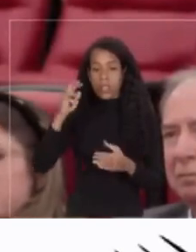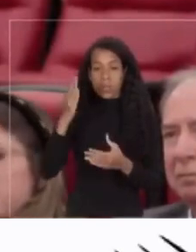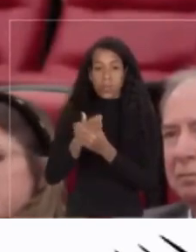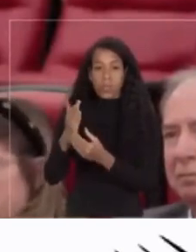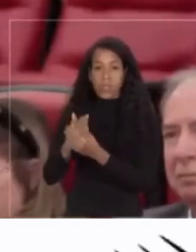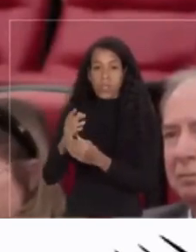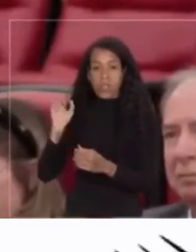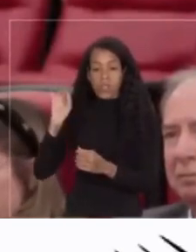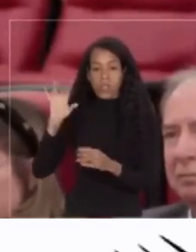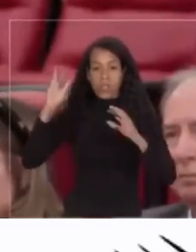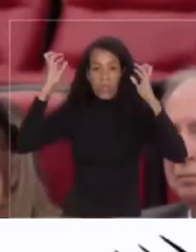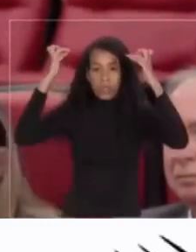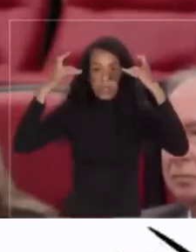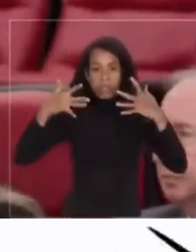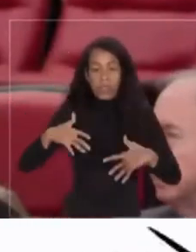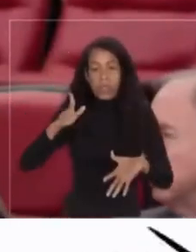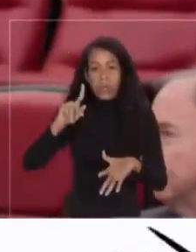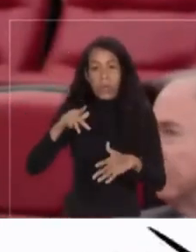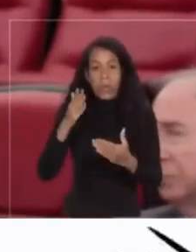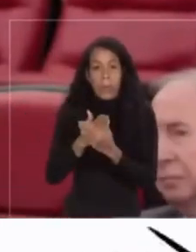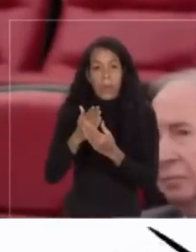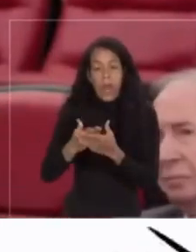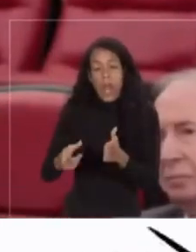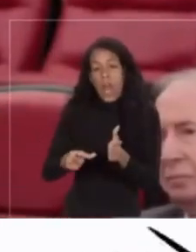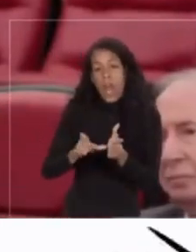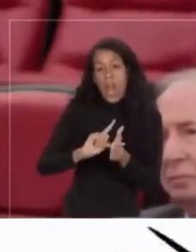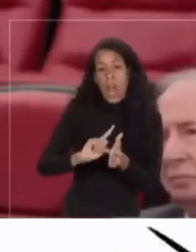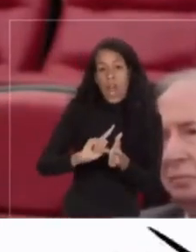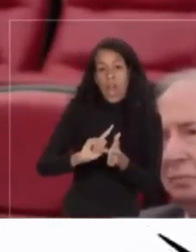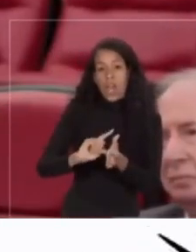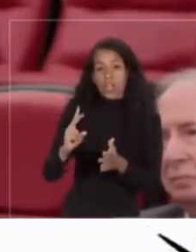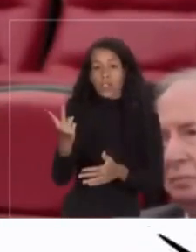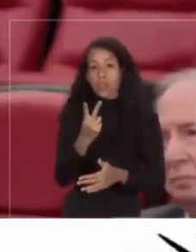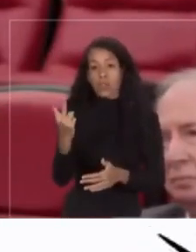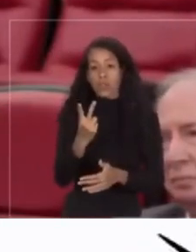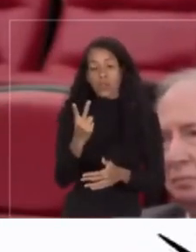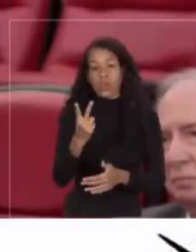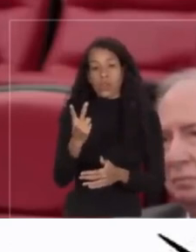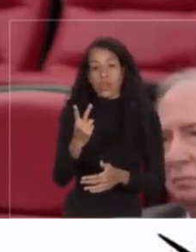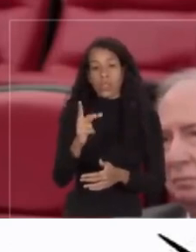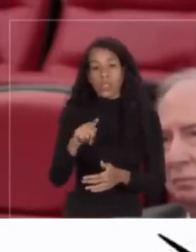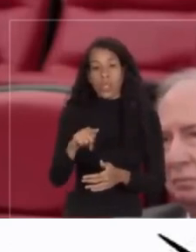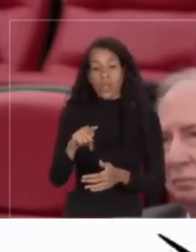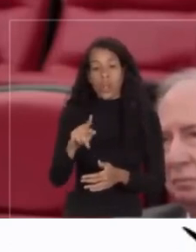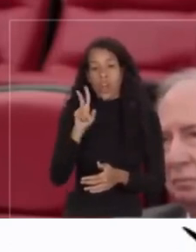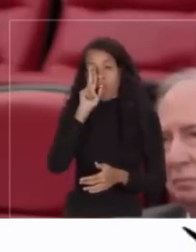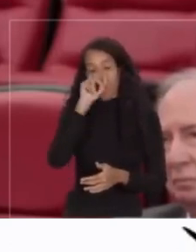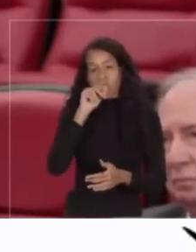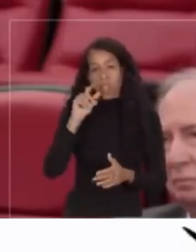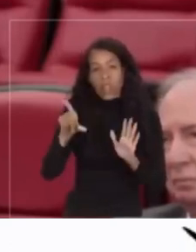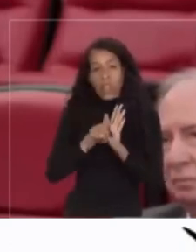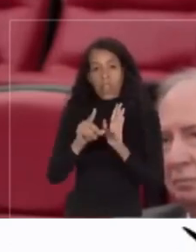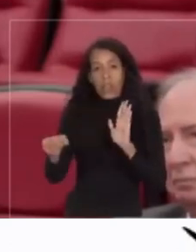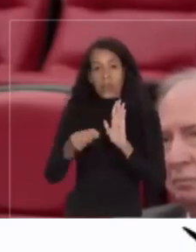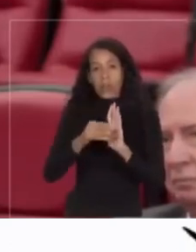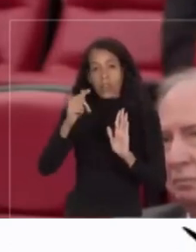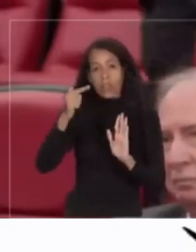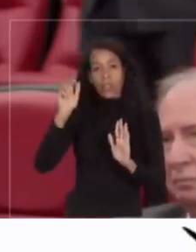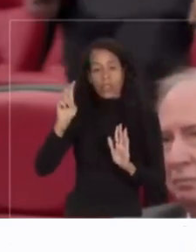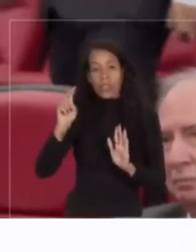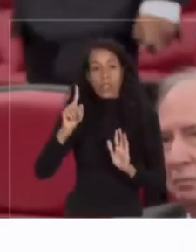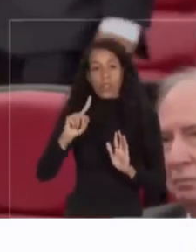eu só queria esclarecer que eram processos anteriores ao apenamento dos dois PADs, portanto, por força da Lei Complementar 75,